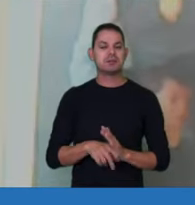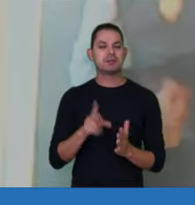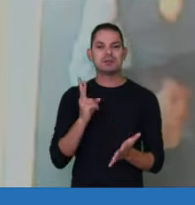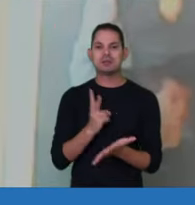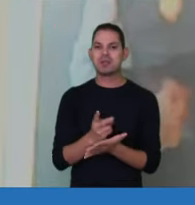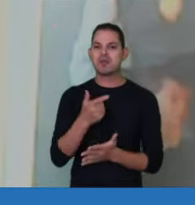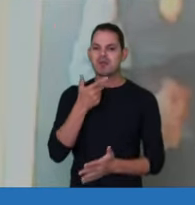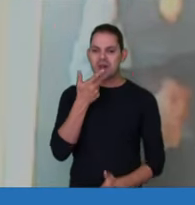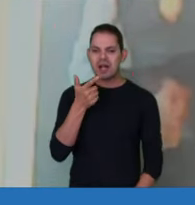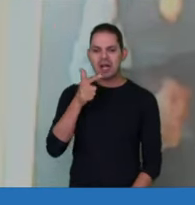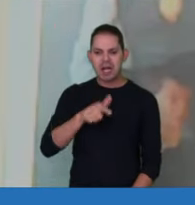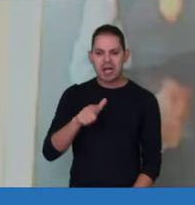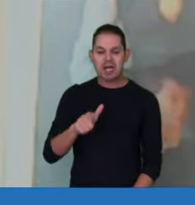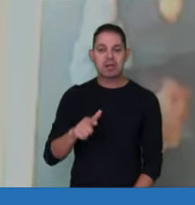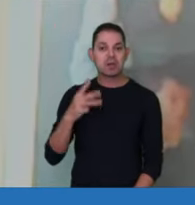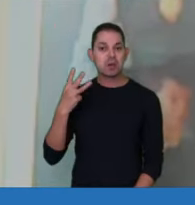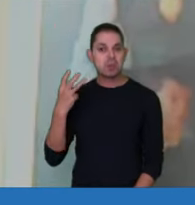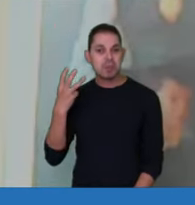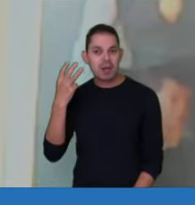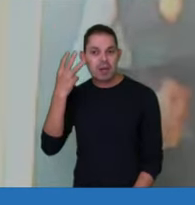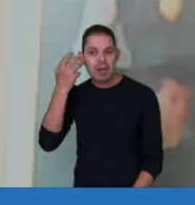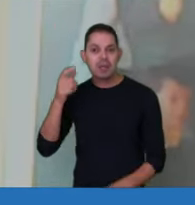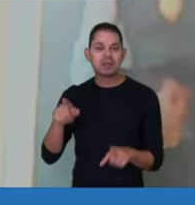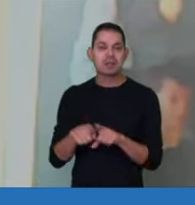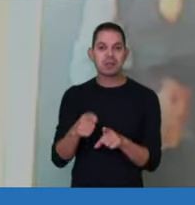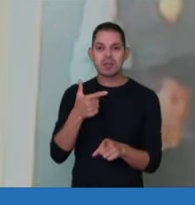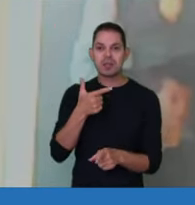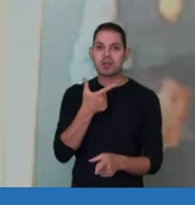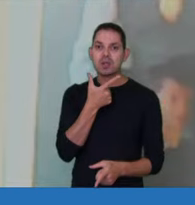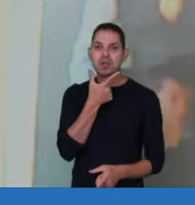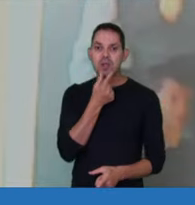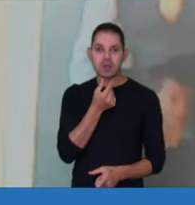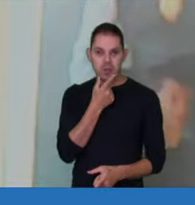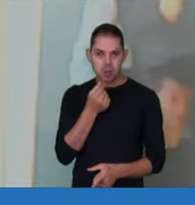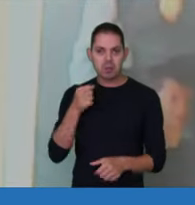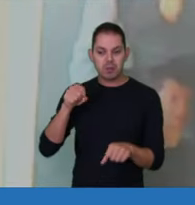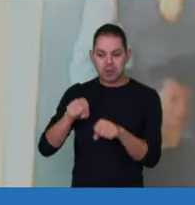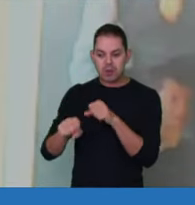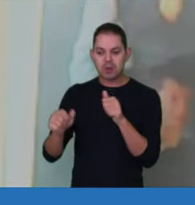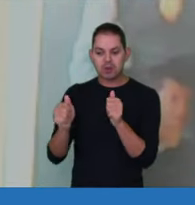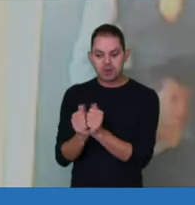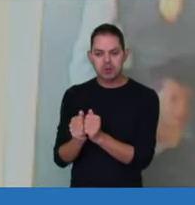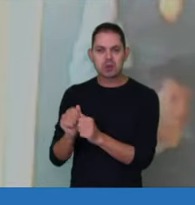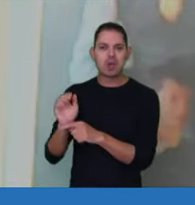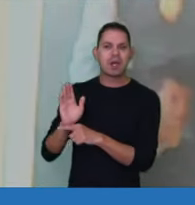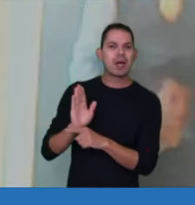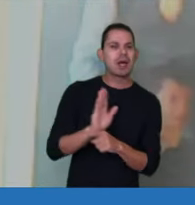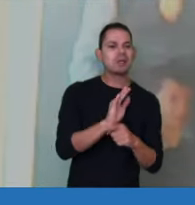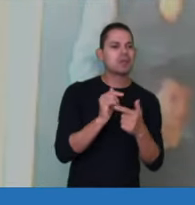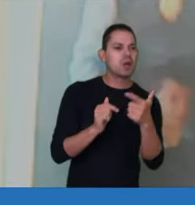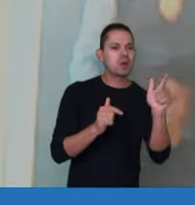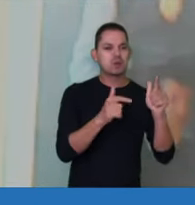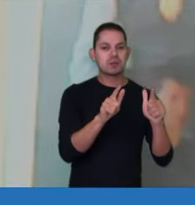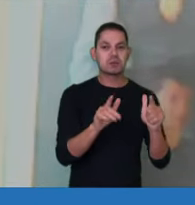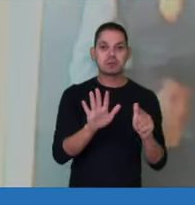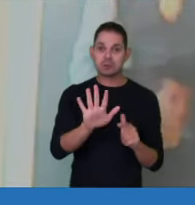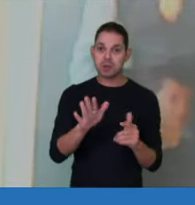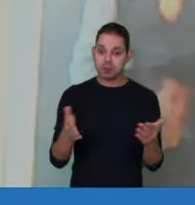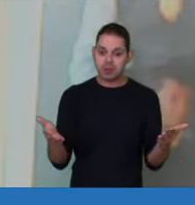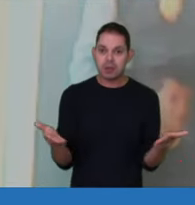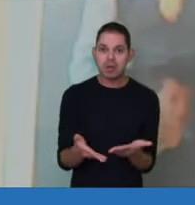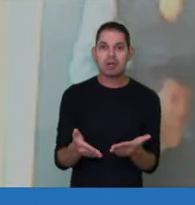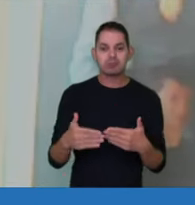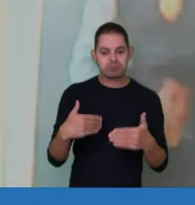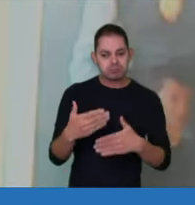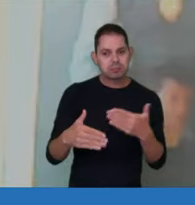caso Marielle Anderson vai ser muito útil, vai ajudar outras pessoas. E agora é a hora,